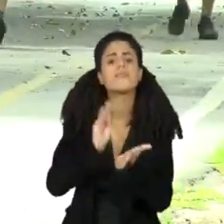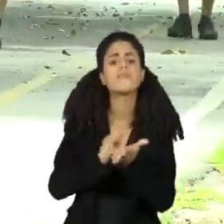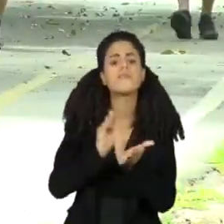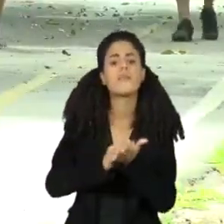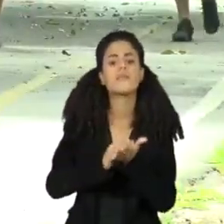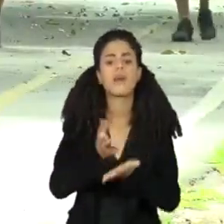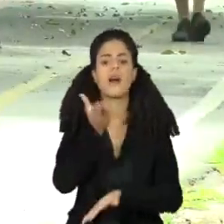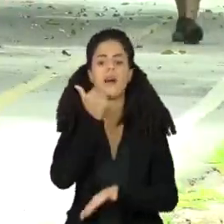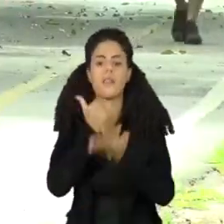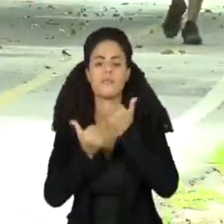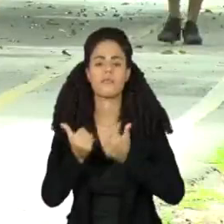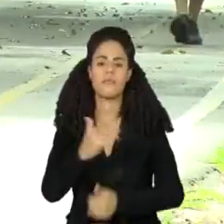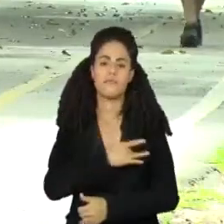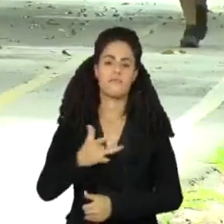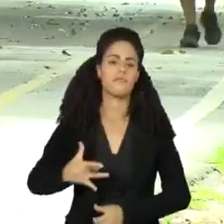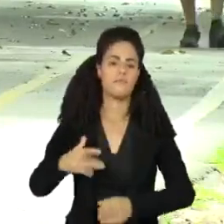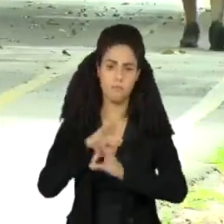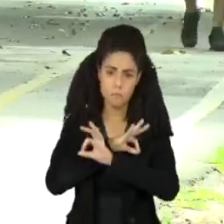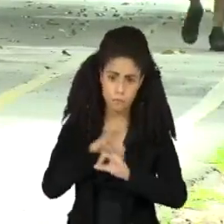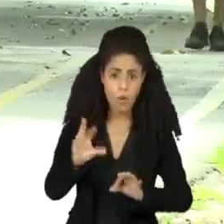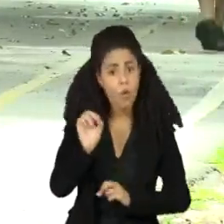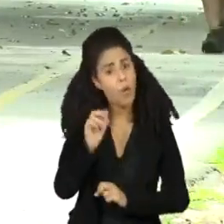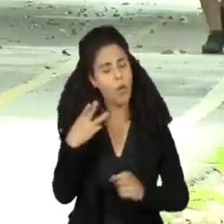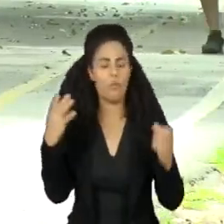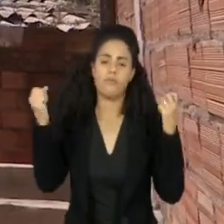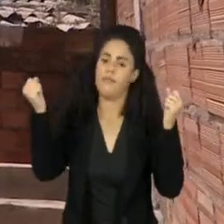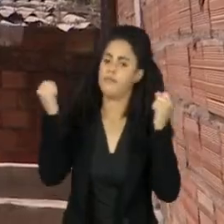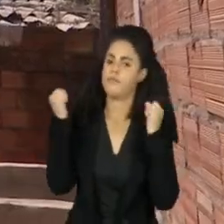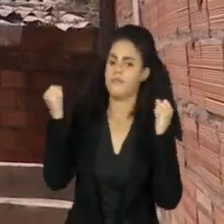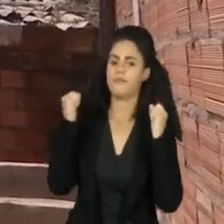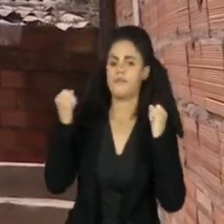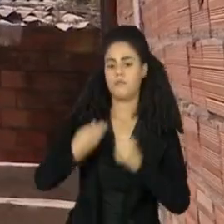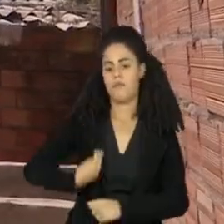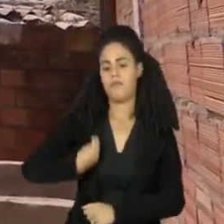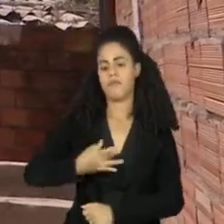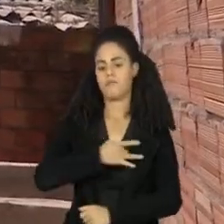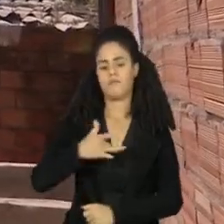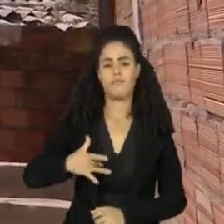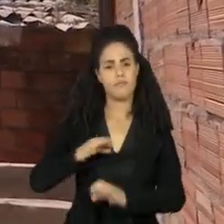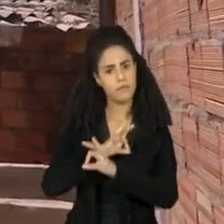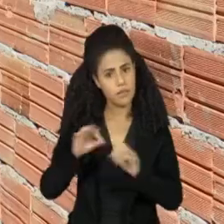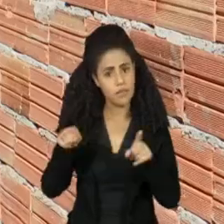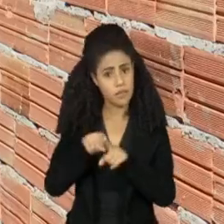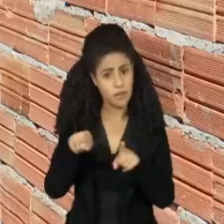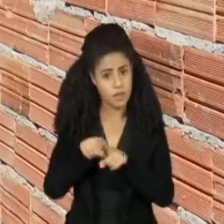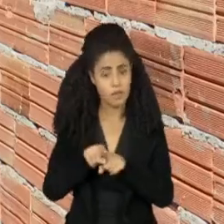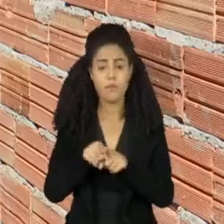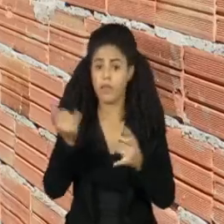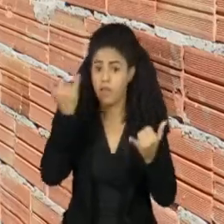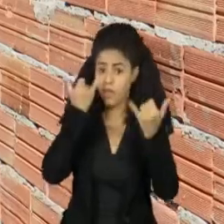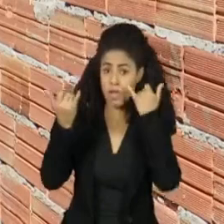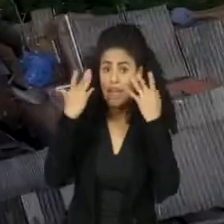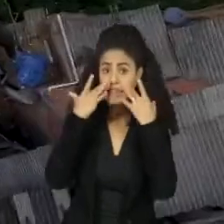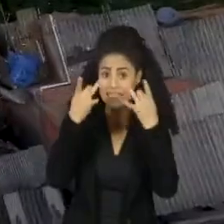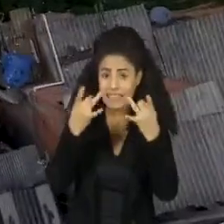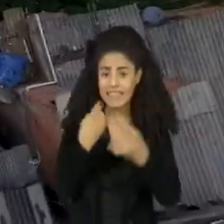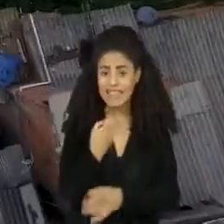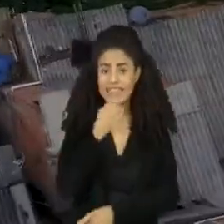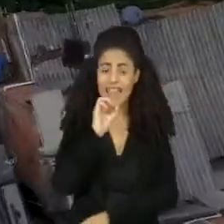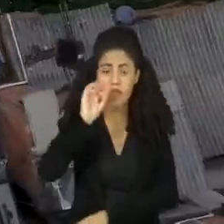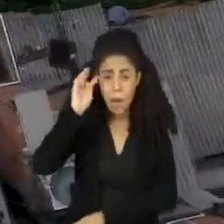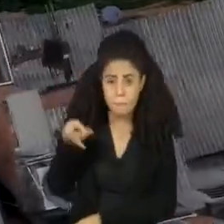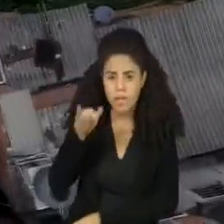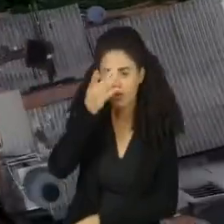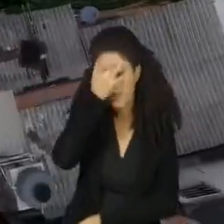ter a ações que possam promover uma vida mais saudável Olá tudo serve de alerta para um país com quase dez